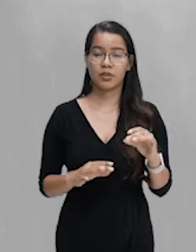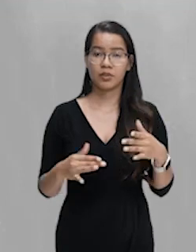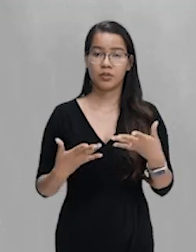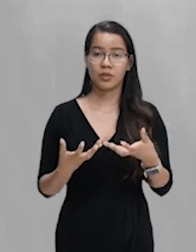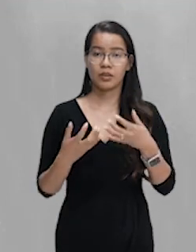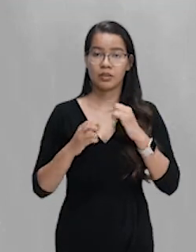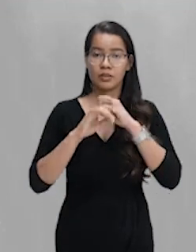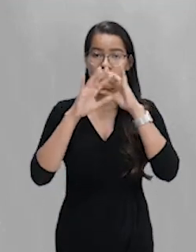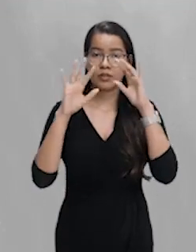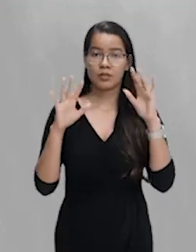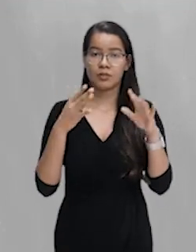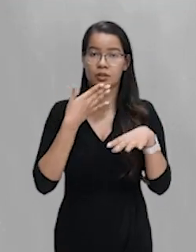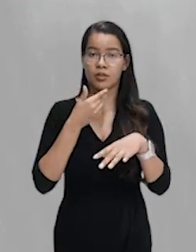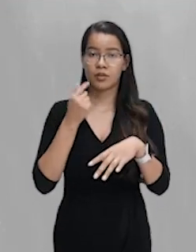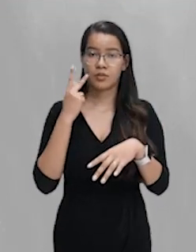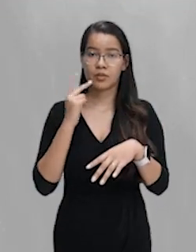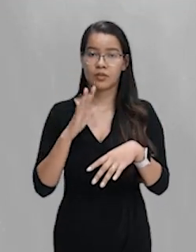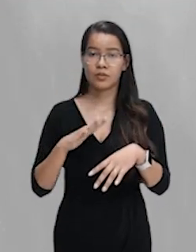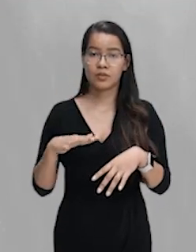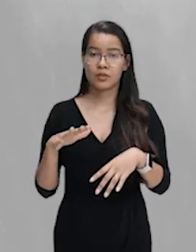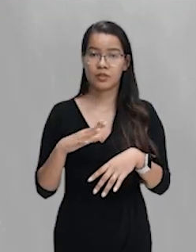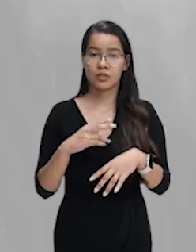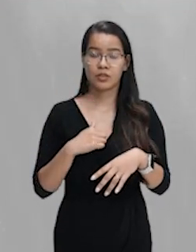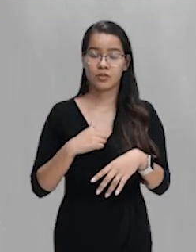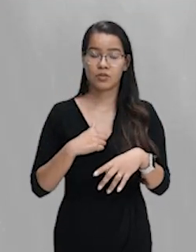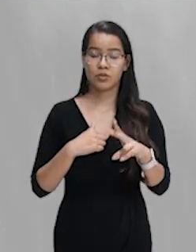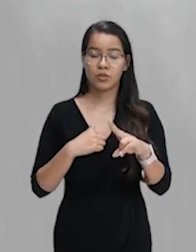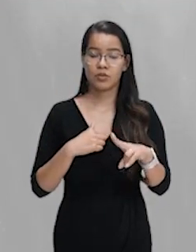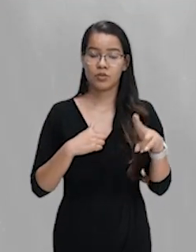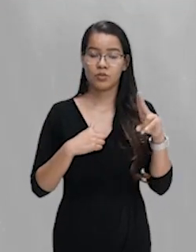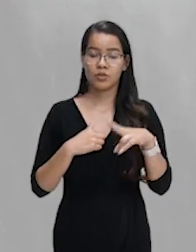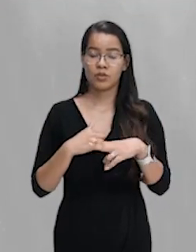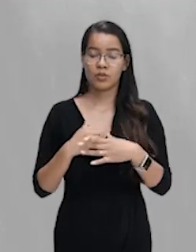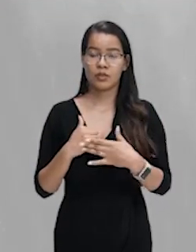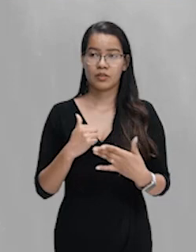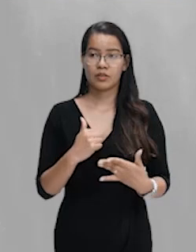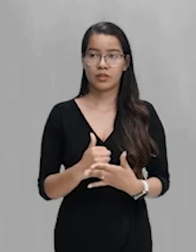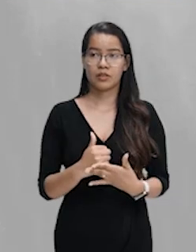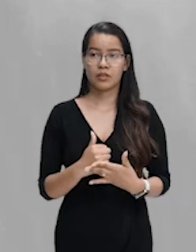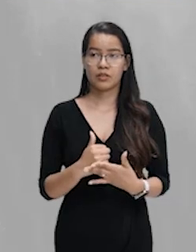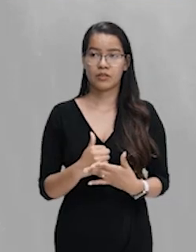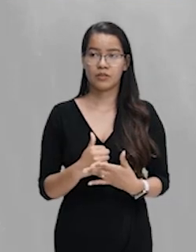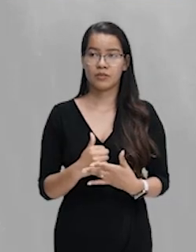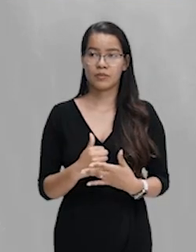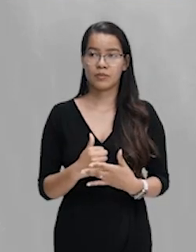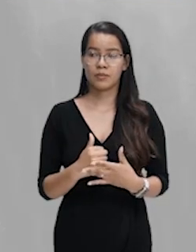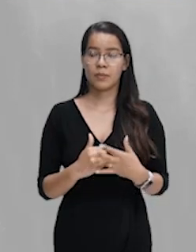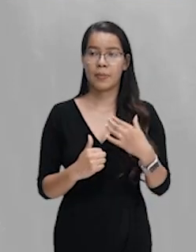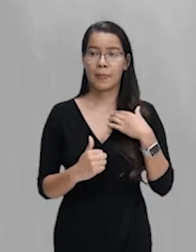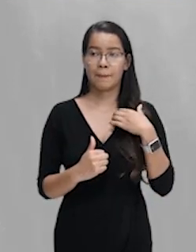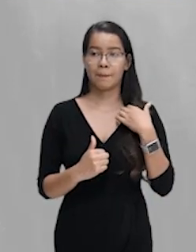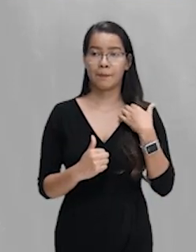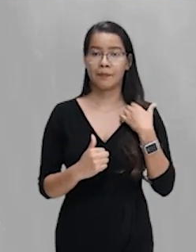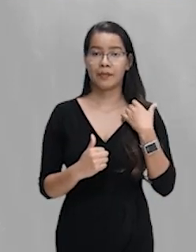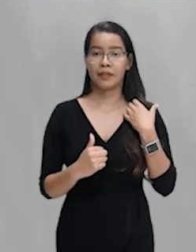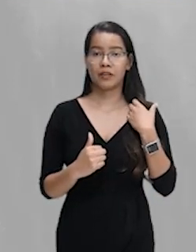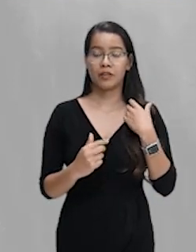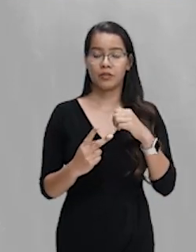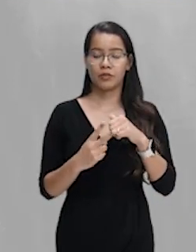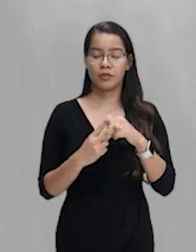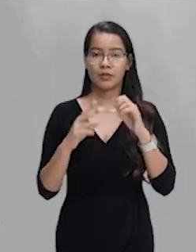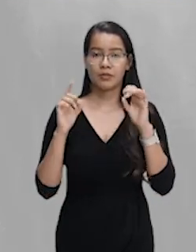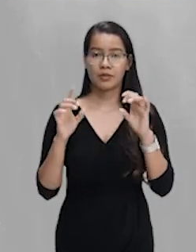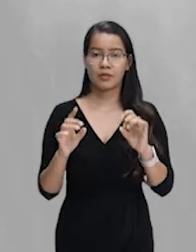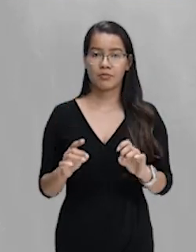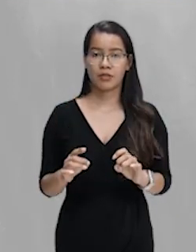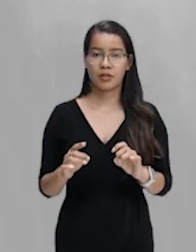para vocês. Eu vou utilizar o verbo auxiliar, mais, faça um gráfico, mais o verbo principal